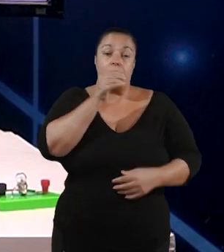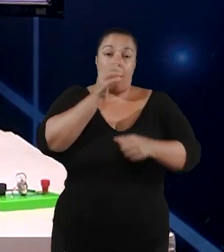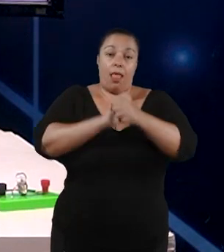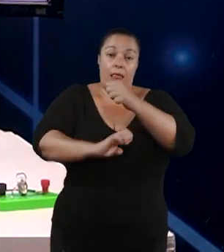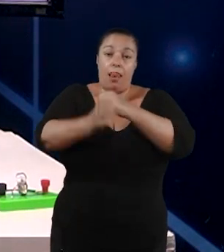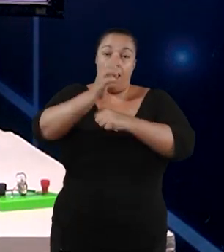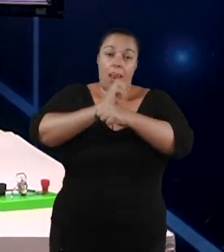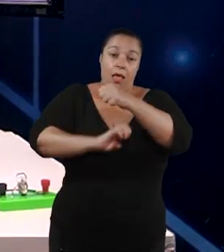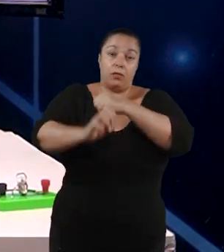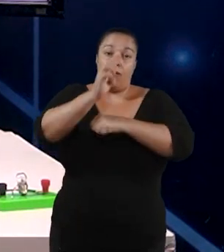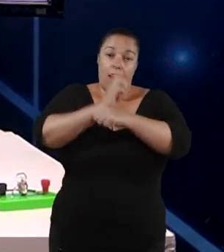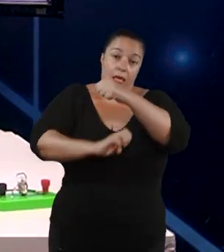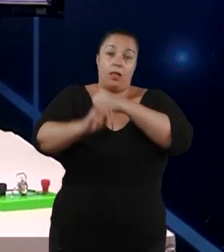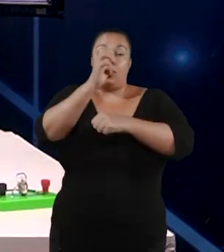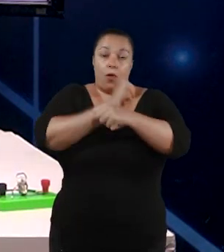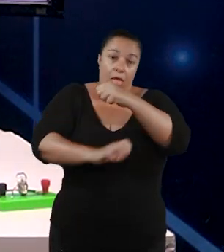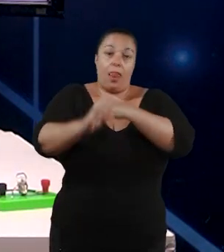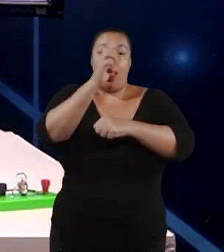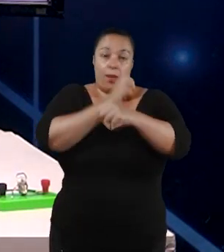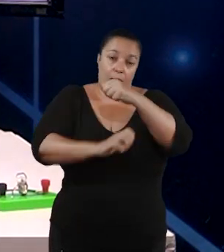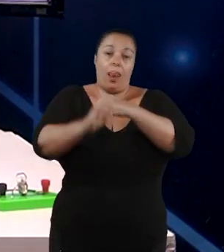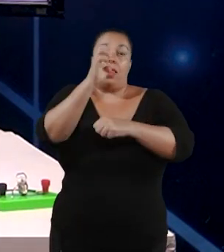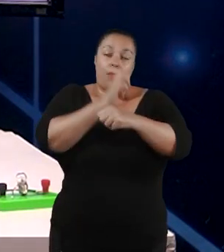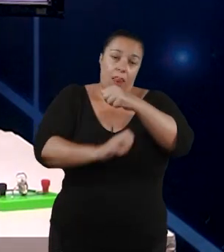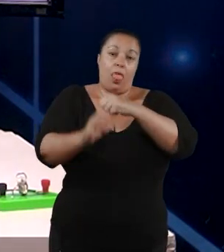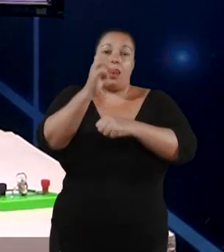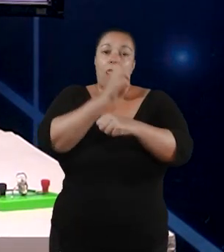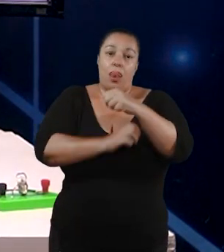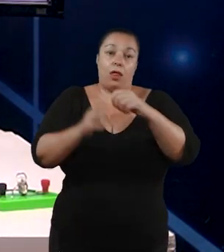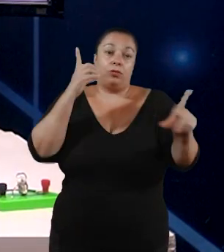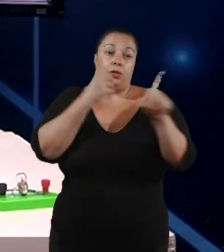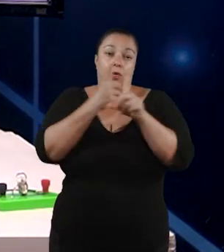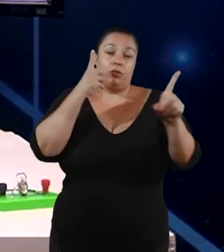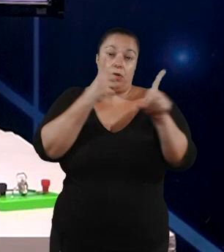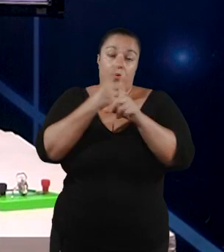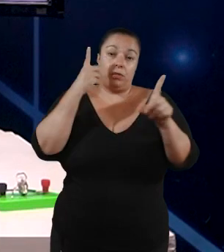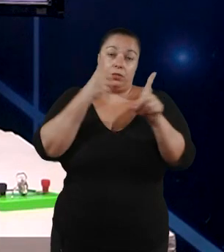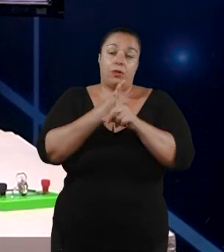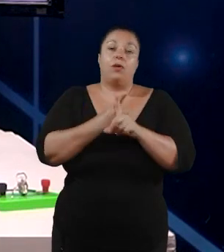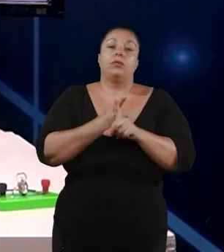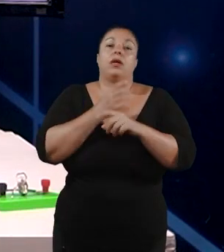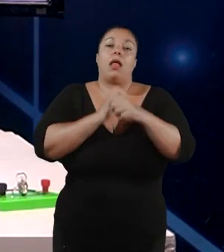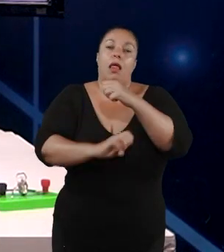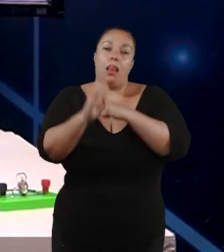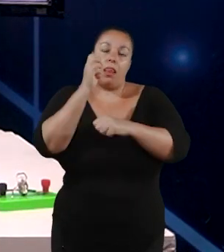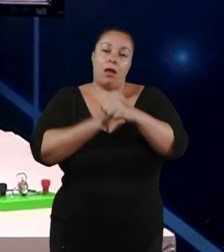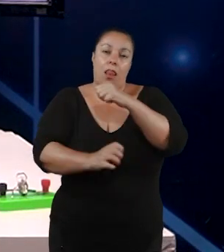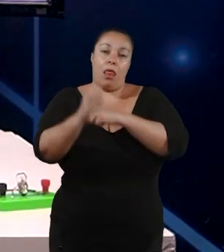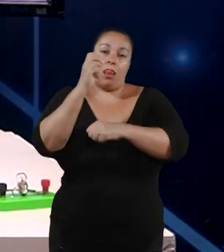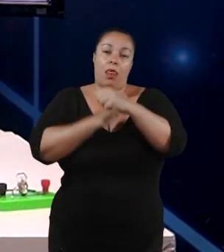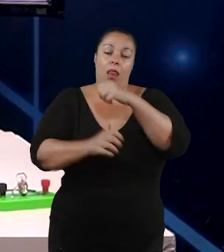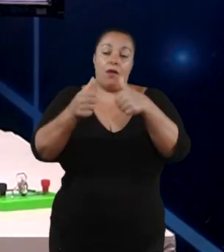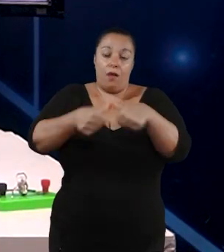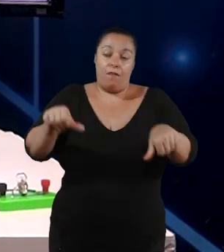lado, elétron do outro, eles estão se chocando aí dentro, se batendo. Cada vez que ele bate, provoca um atrito. Cada vez que provoca um atrito,